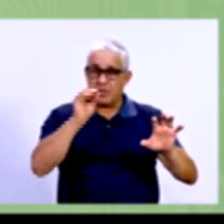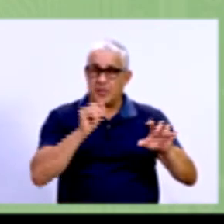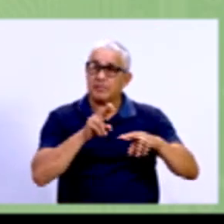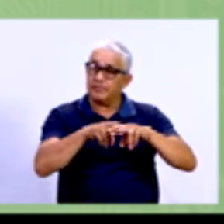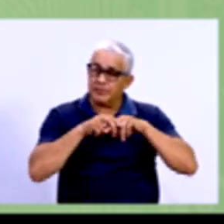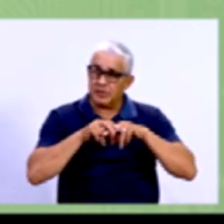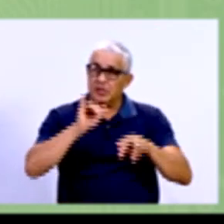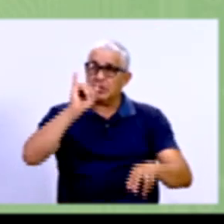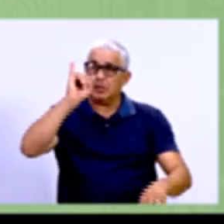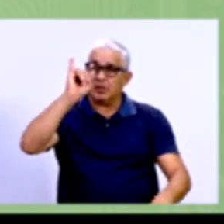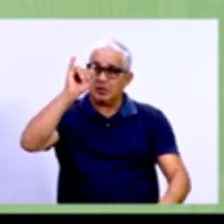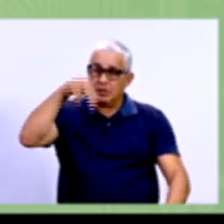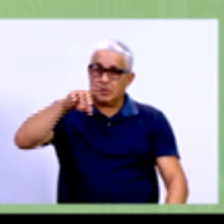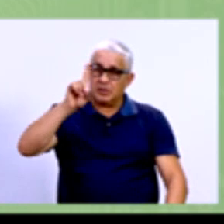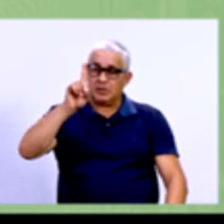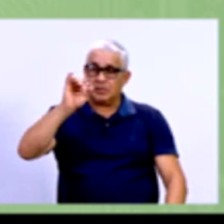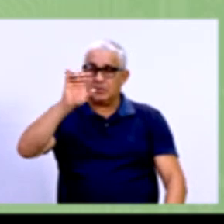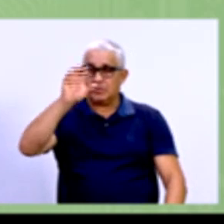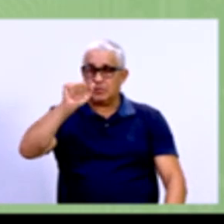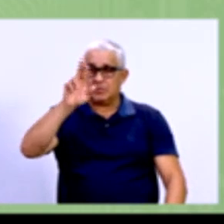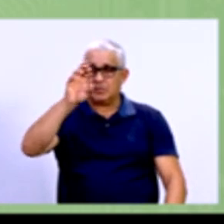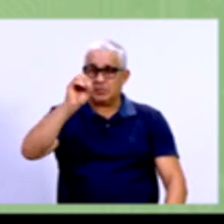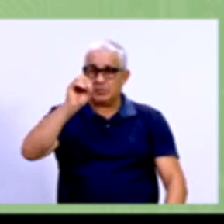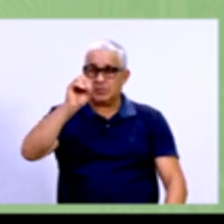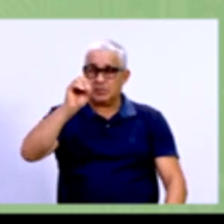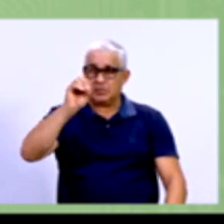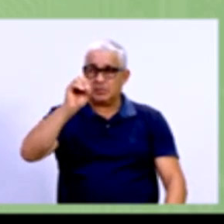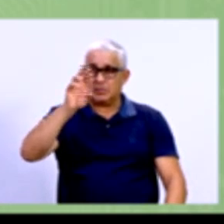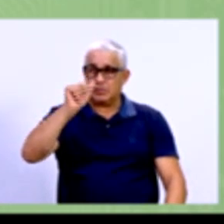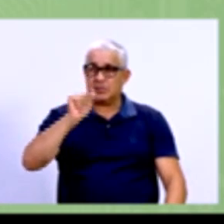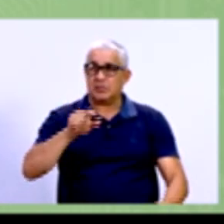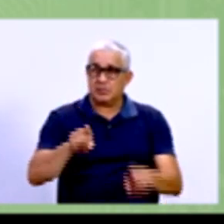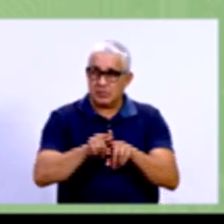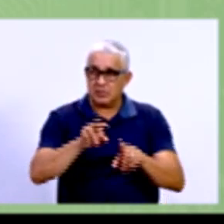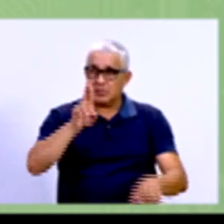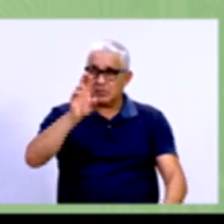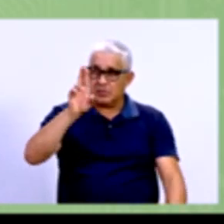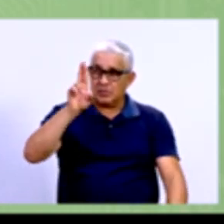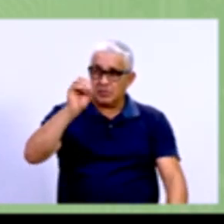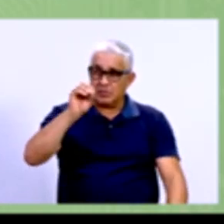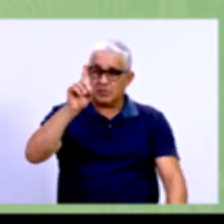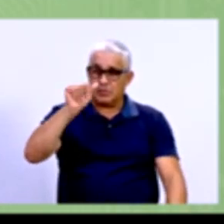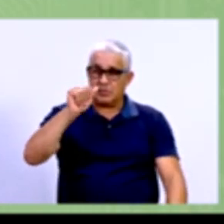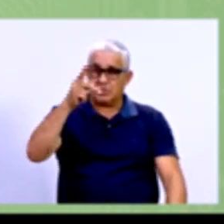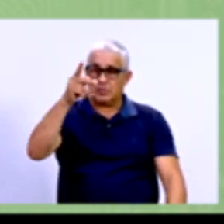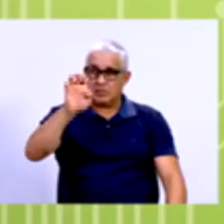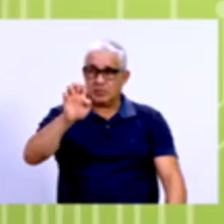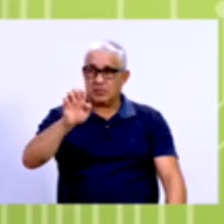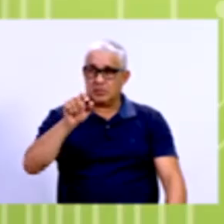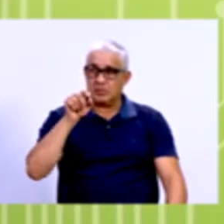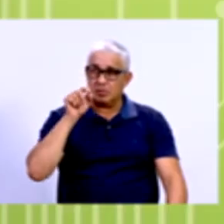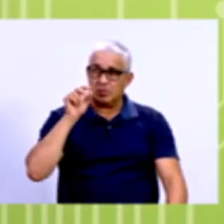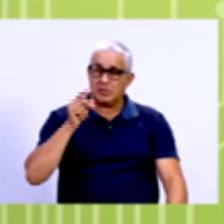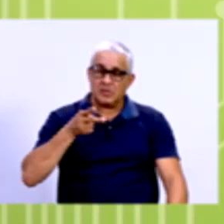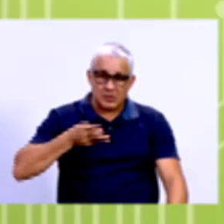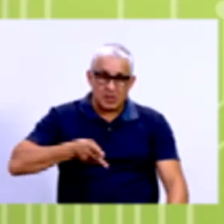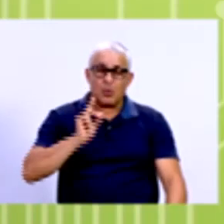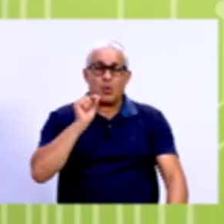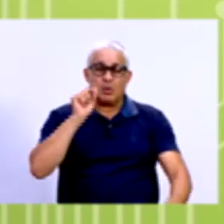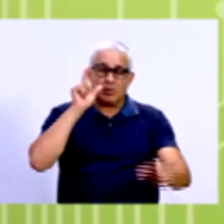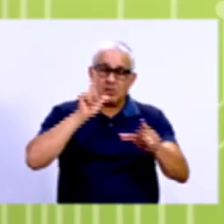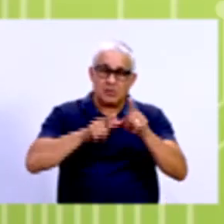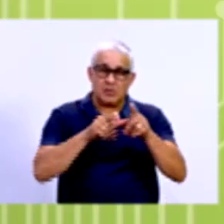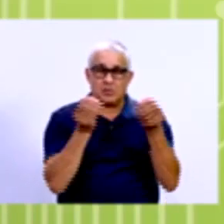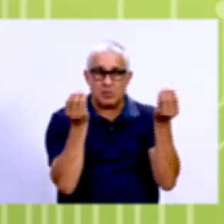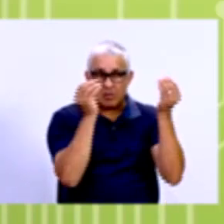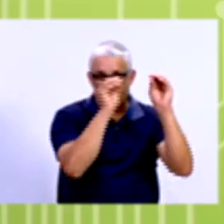tá? Aí a gente tem o rodapé. A gente passou para vocês que a gente sempre coloca a fonte quando a gente faz a coleta de